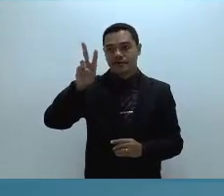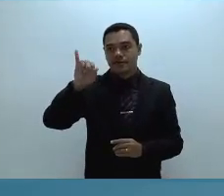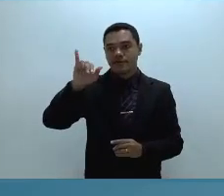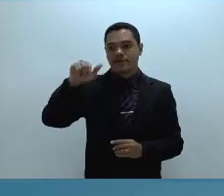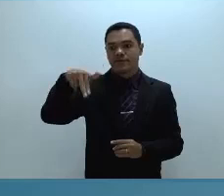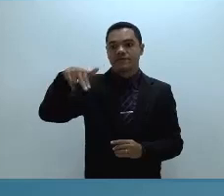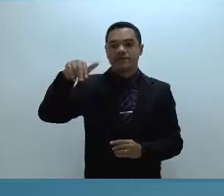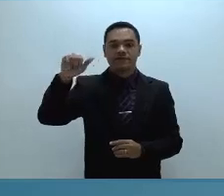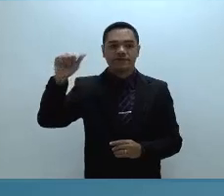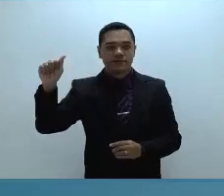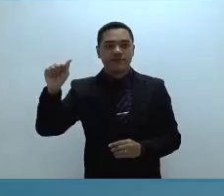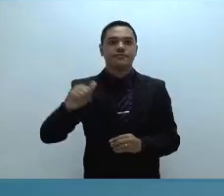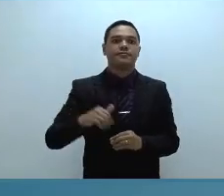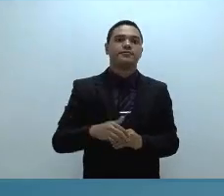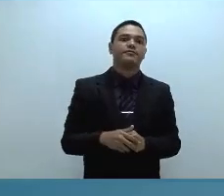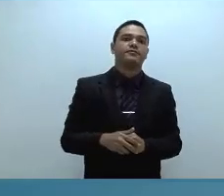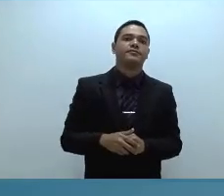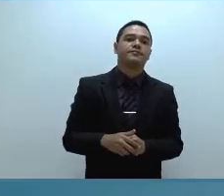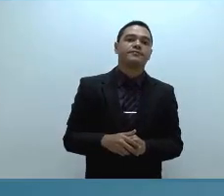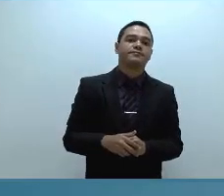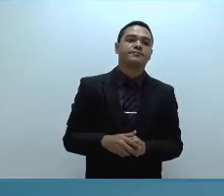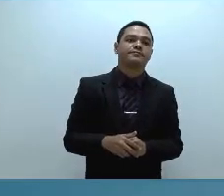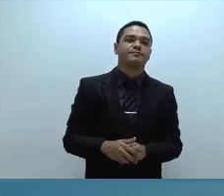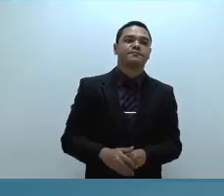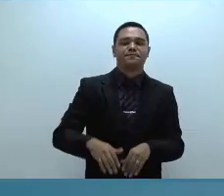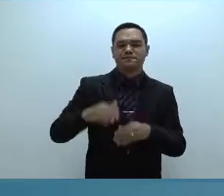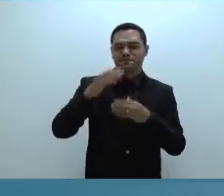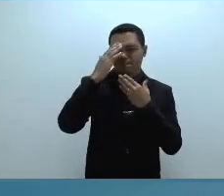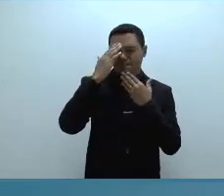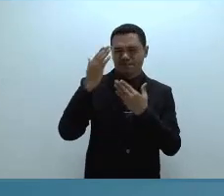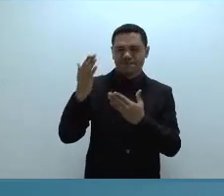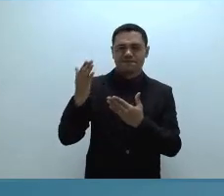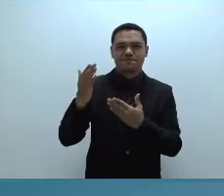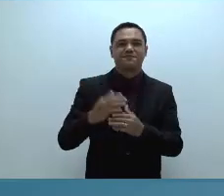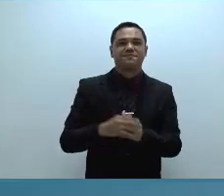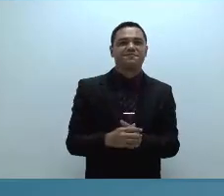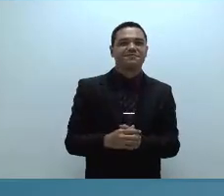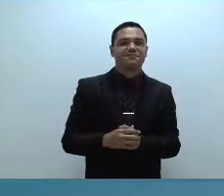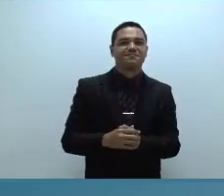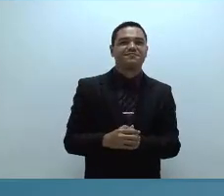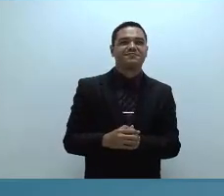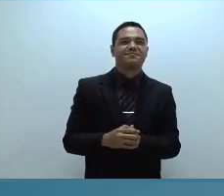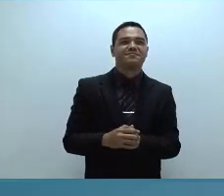bem-vinda. Obrigada, presidente. Que exercício?